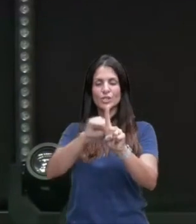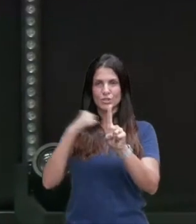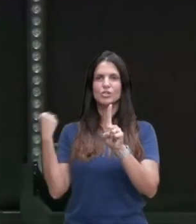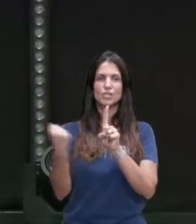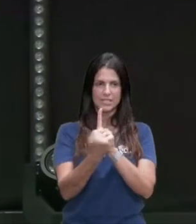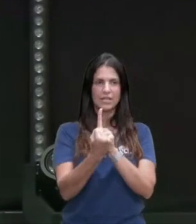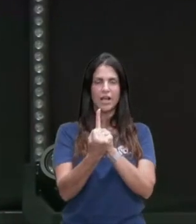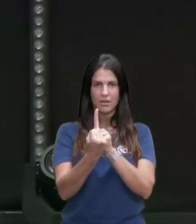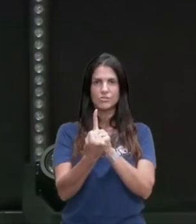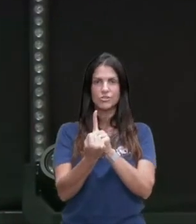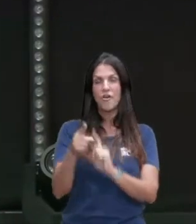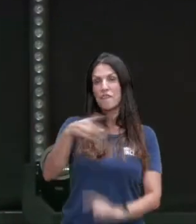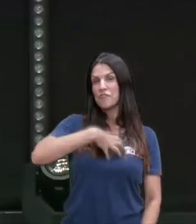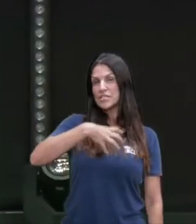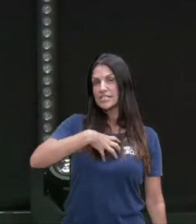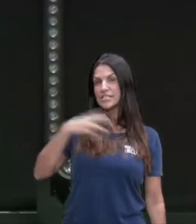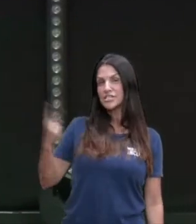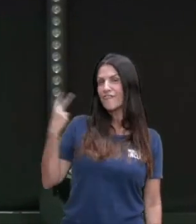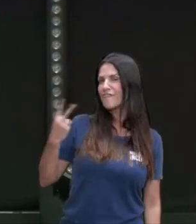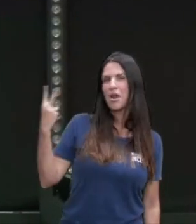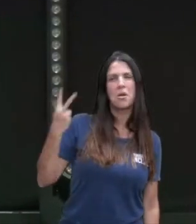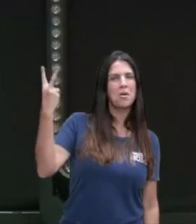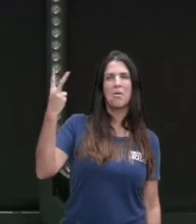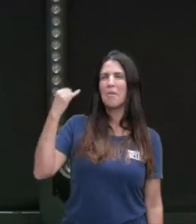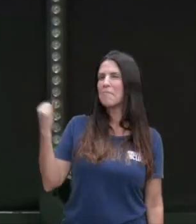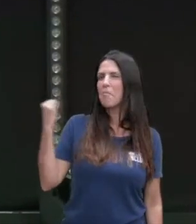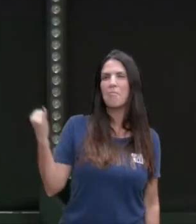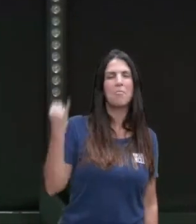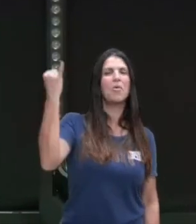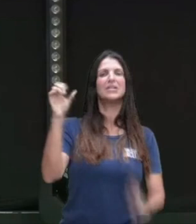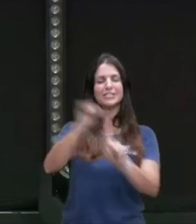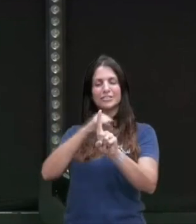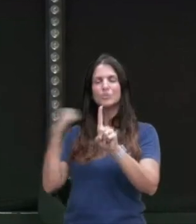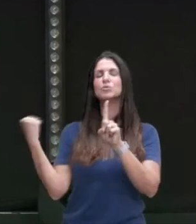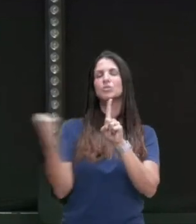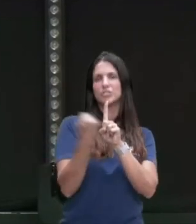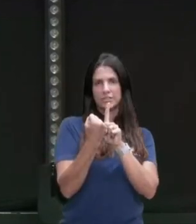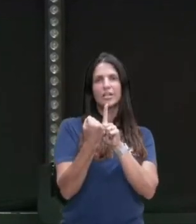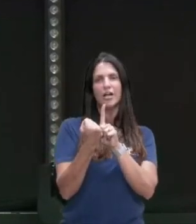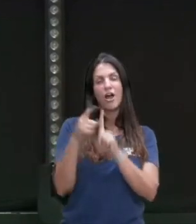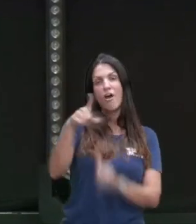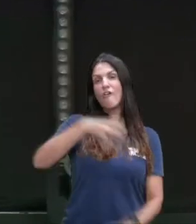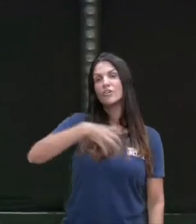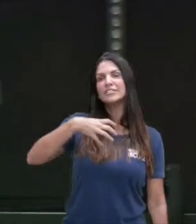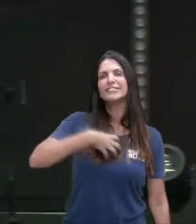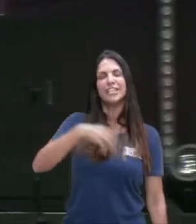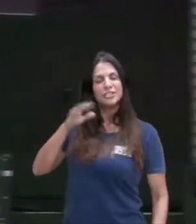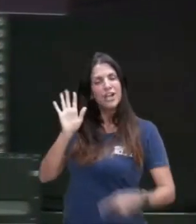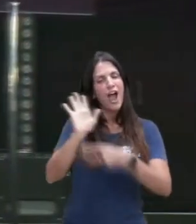sente é valoroso para sociedade você se sente é